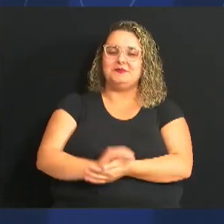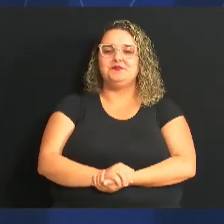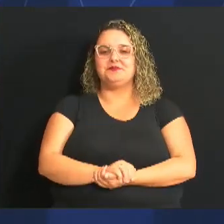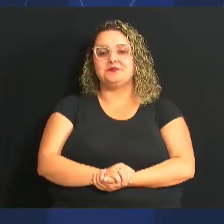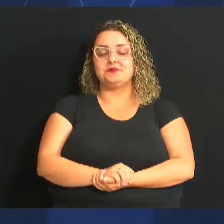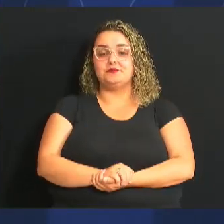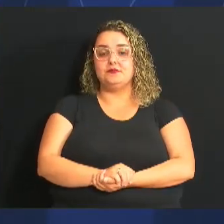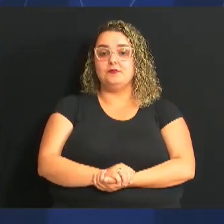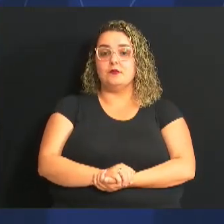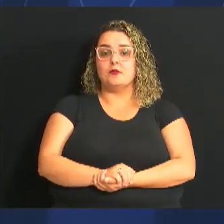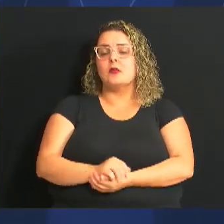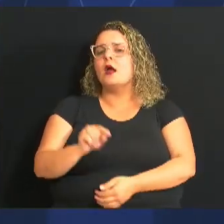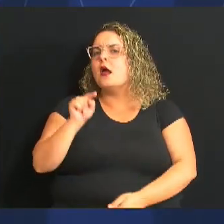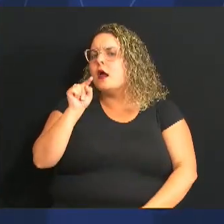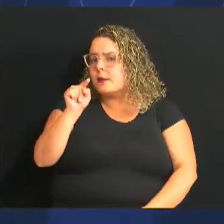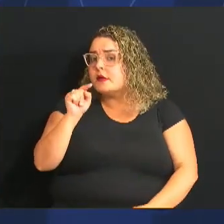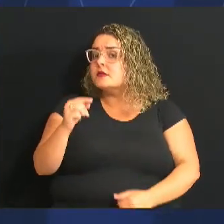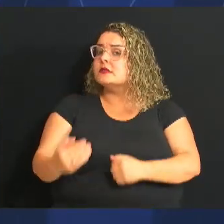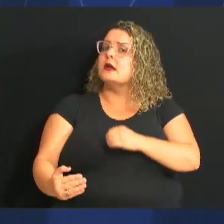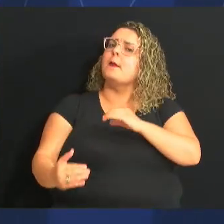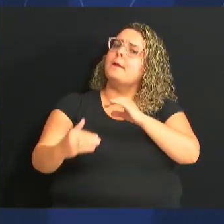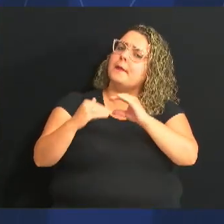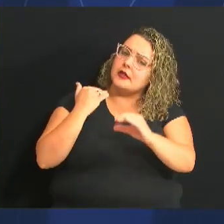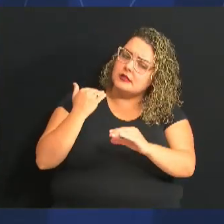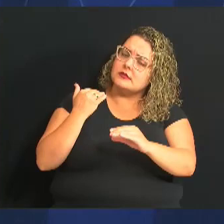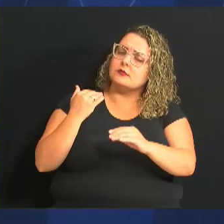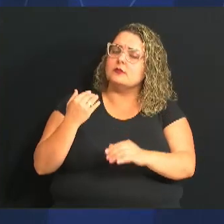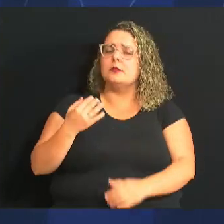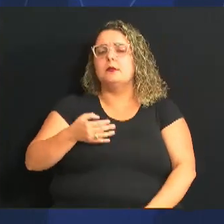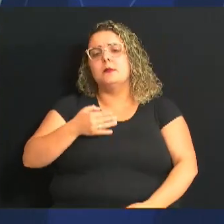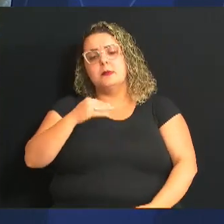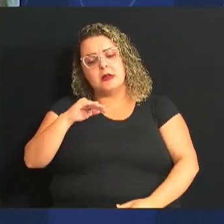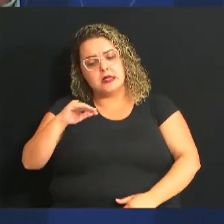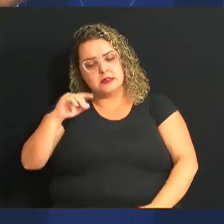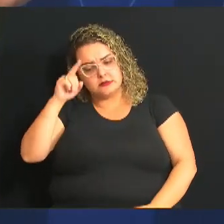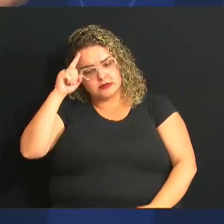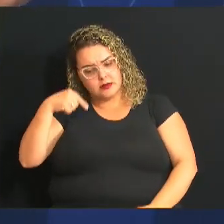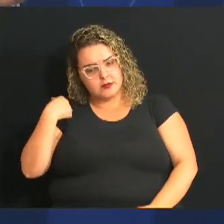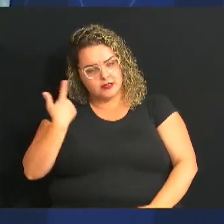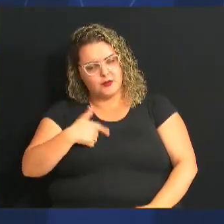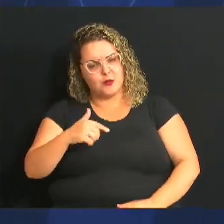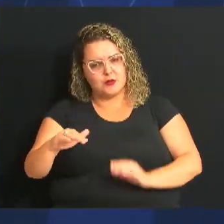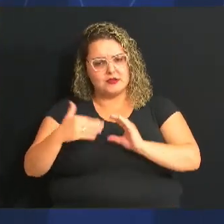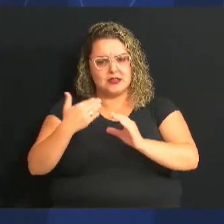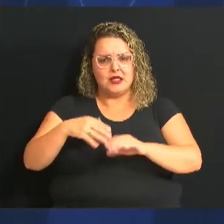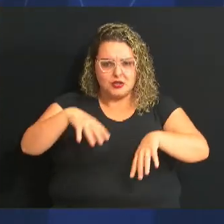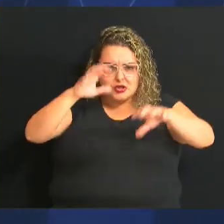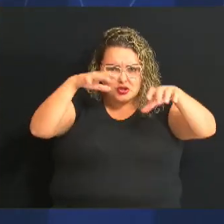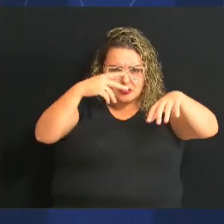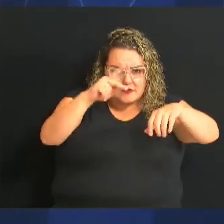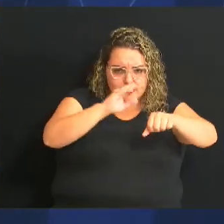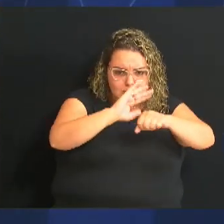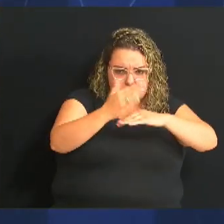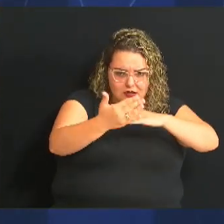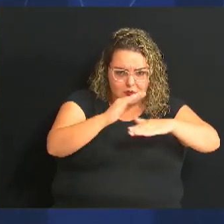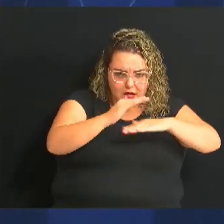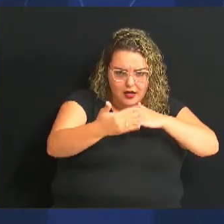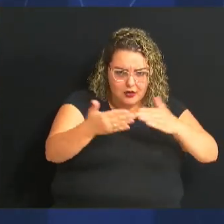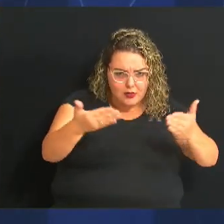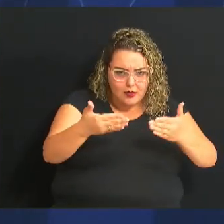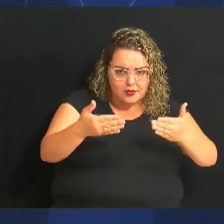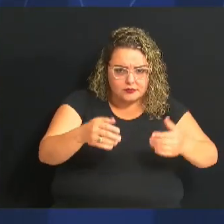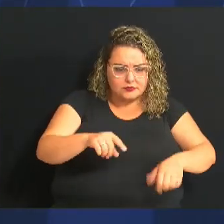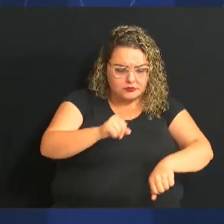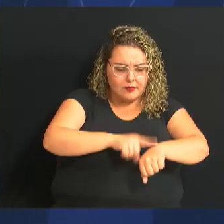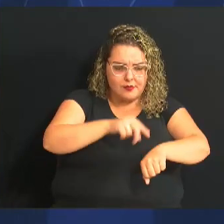audiência. E para você participar, enviar a sua mensagem, falar se choveu no seu bairro agora pela manhã, na hora do